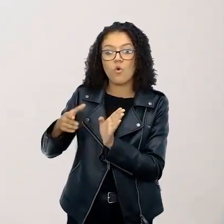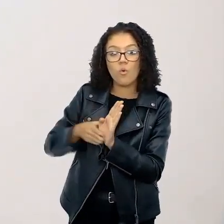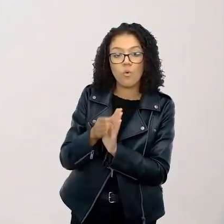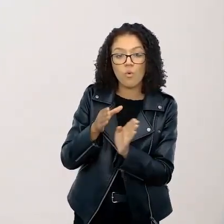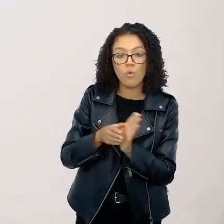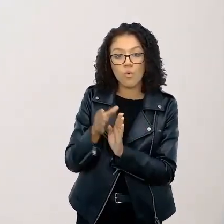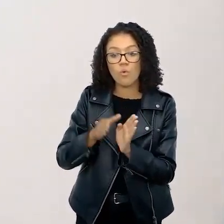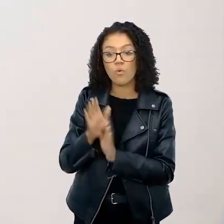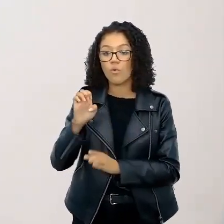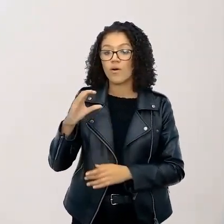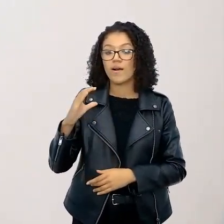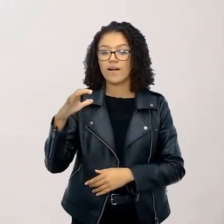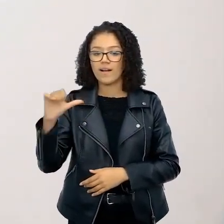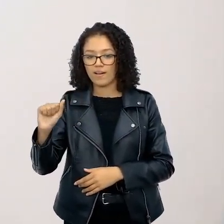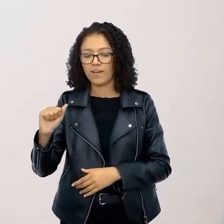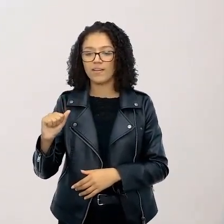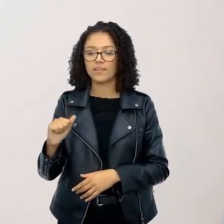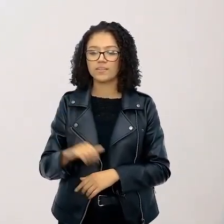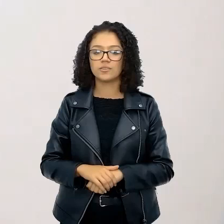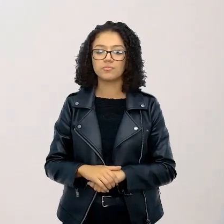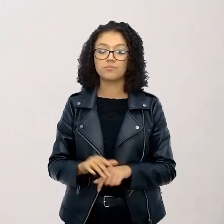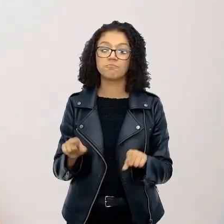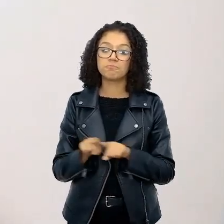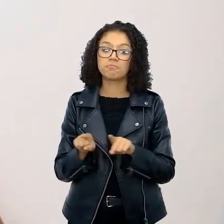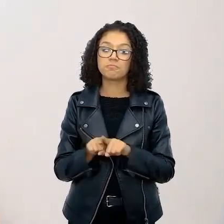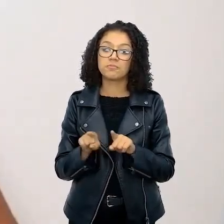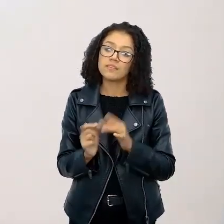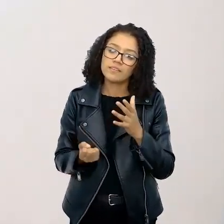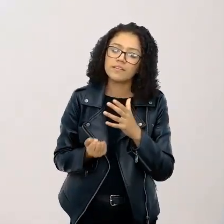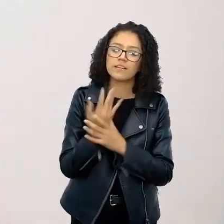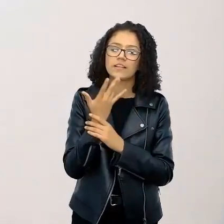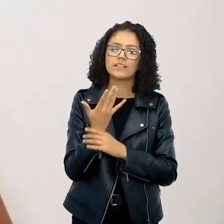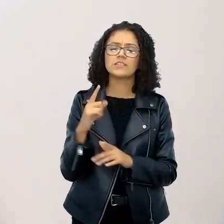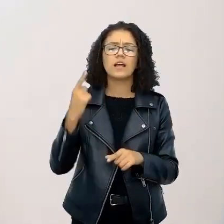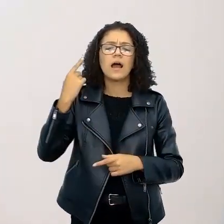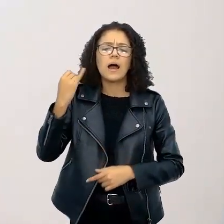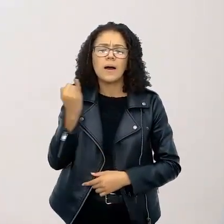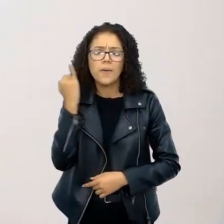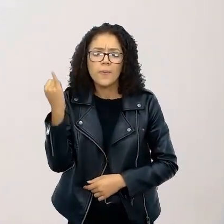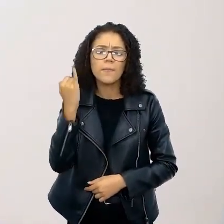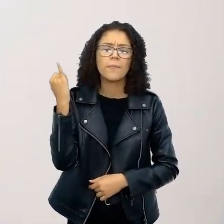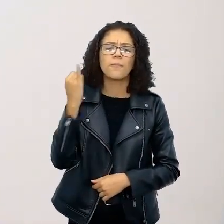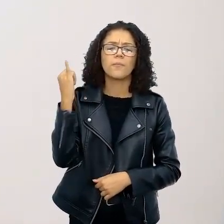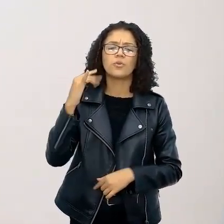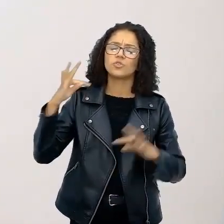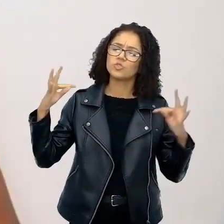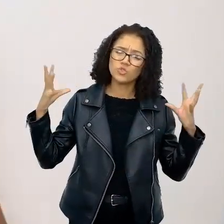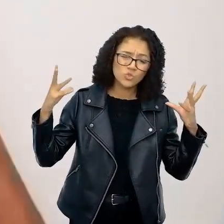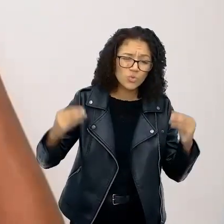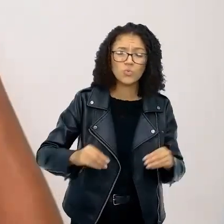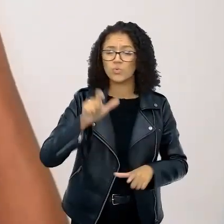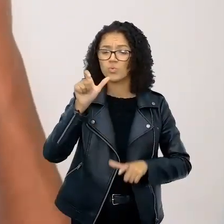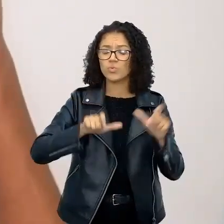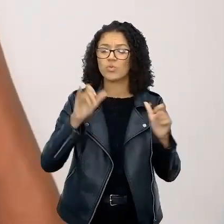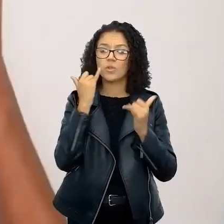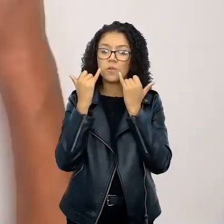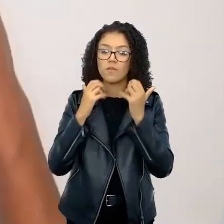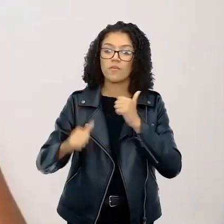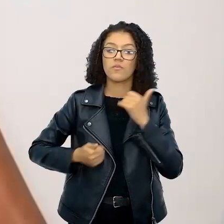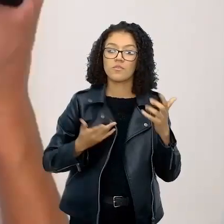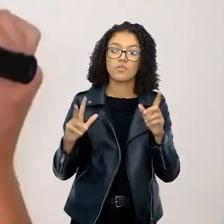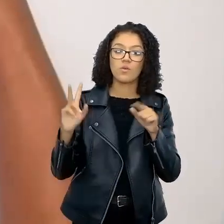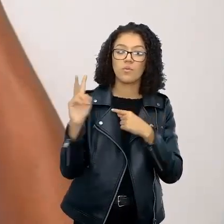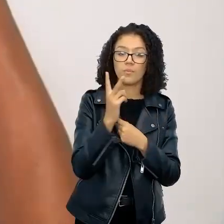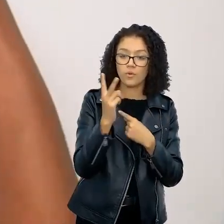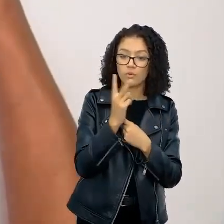agentes educacionais 1 e 2, fazendo uma formação continuada sobre a importância do respeito ao outro e sua dignidade humana, por meio de